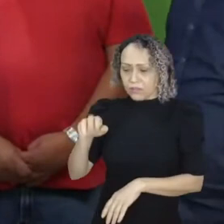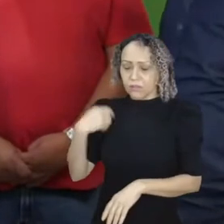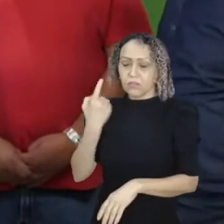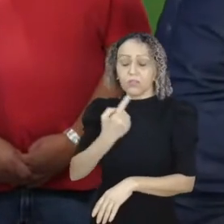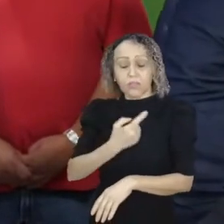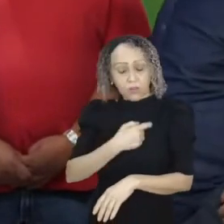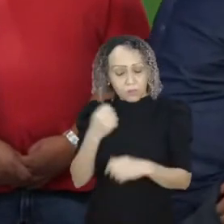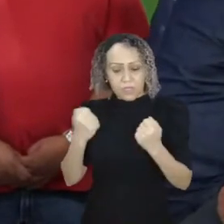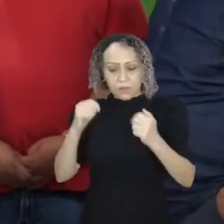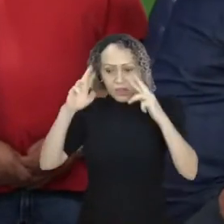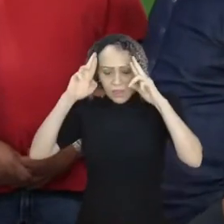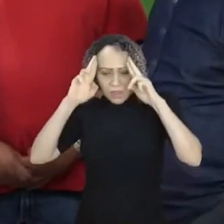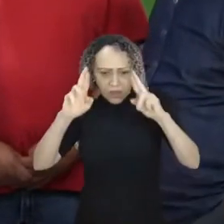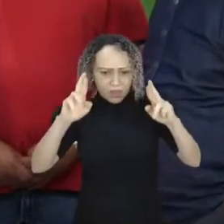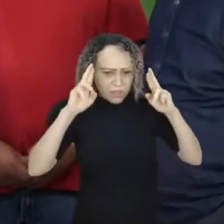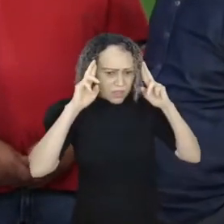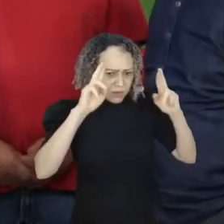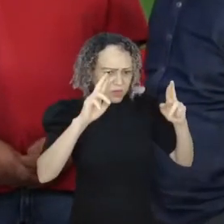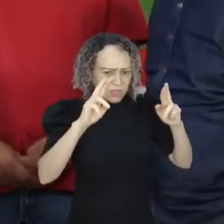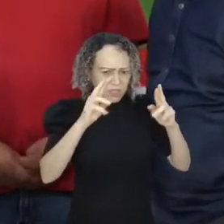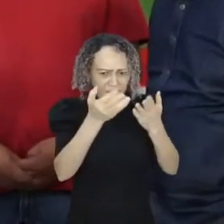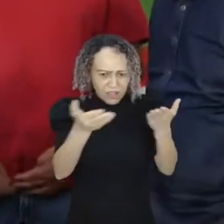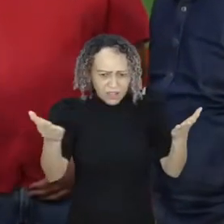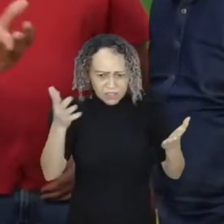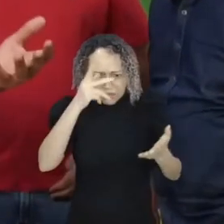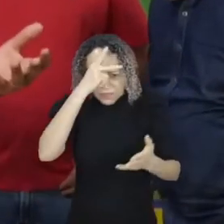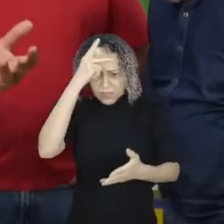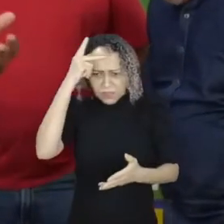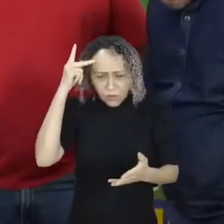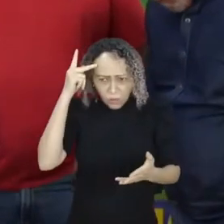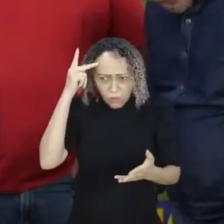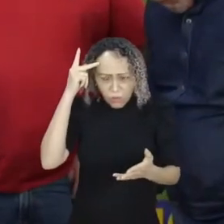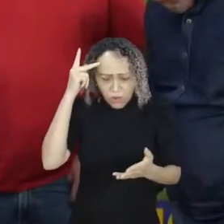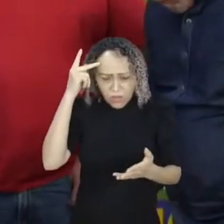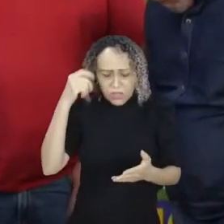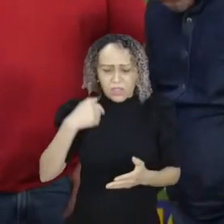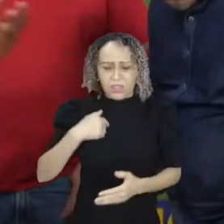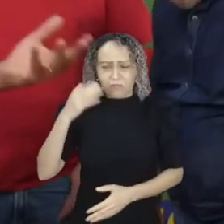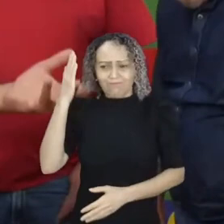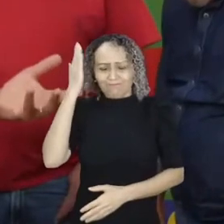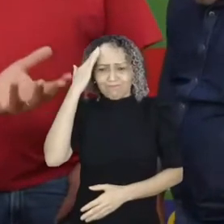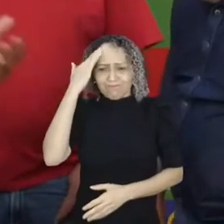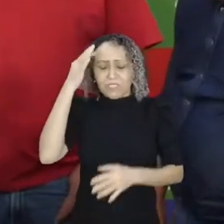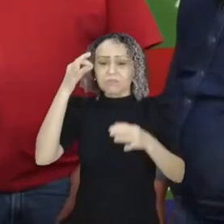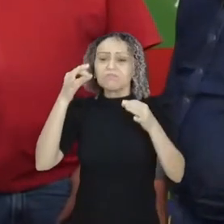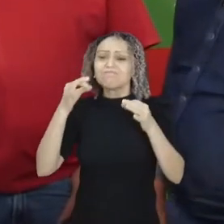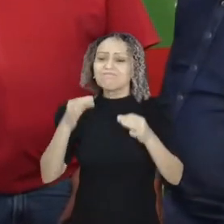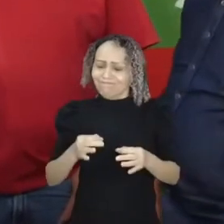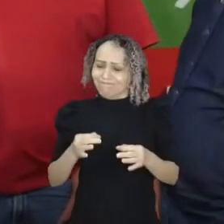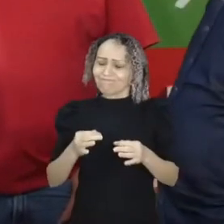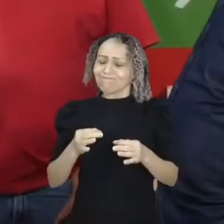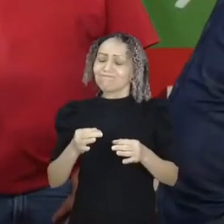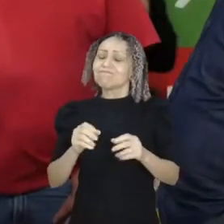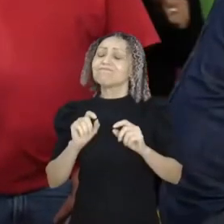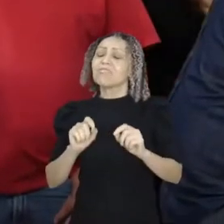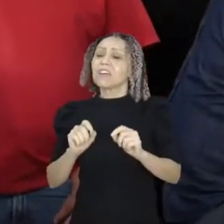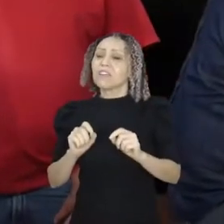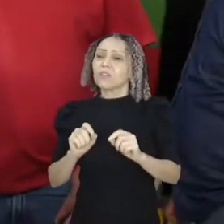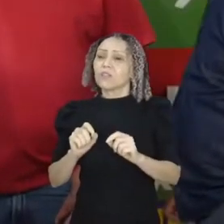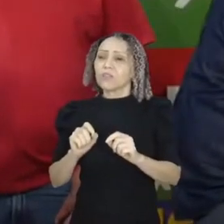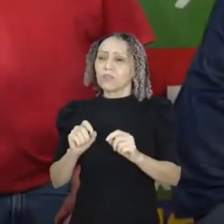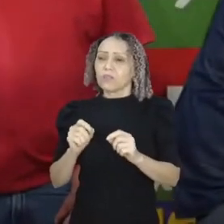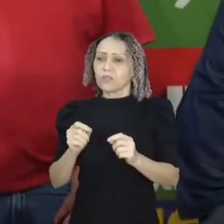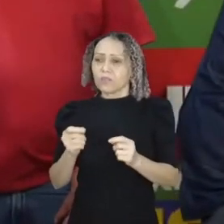né, e as suas circunstâncias. Eu entendo perfeitamente, né, que o prefeito de São Paulo,